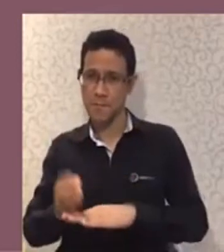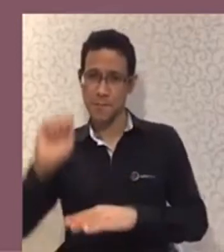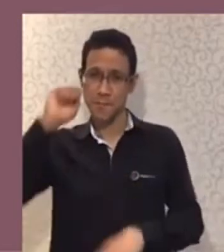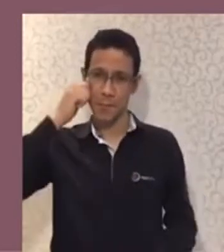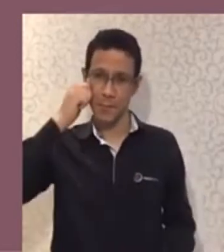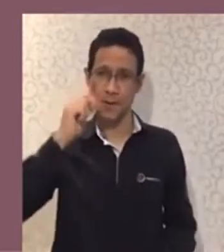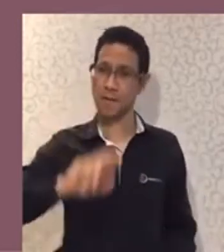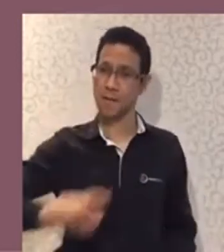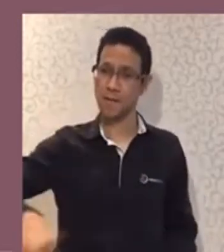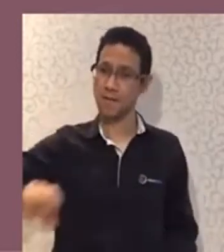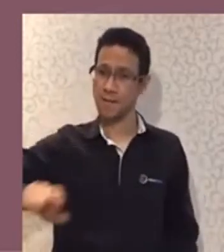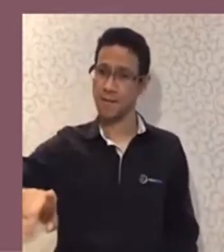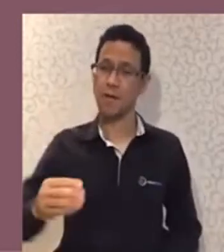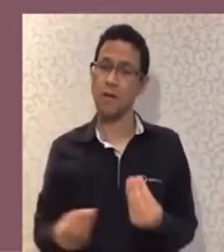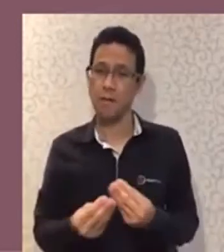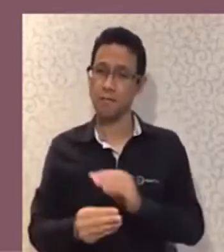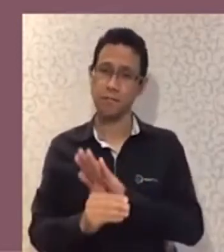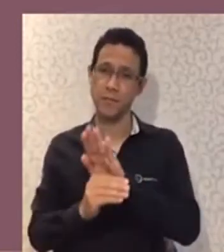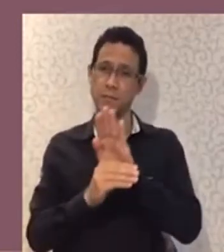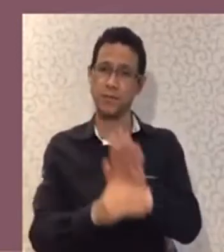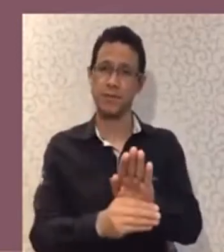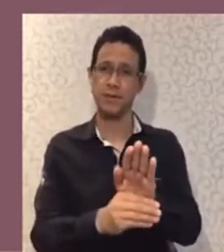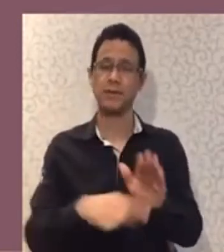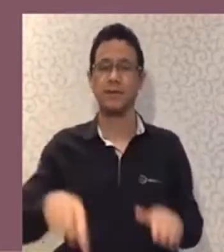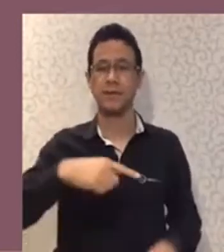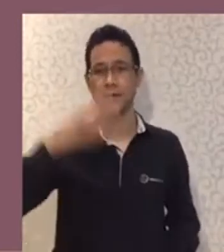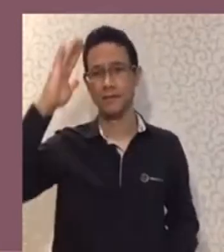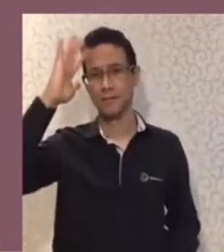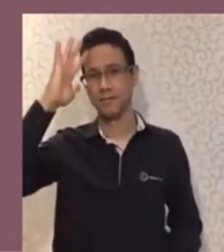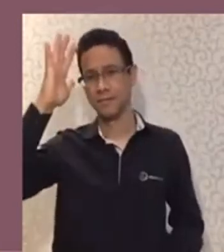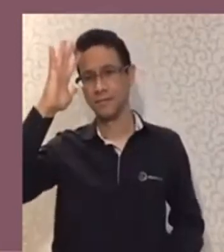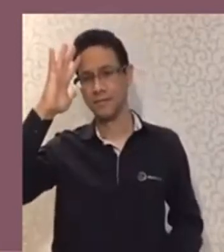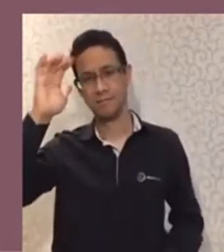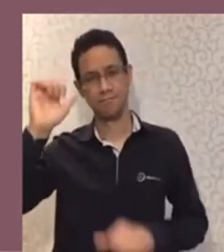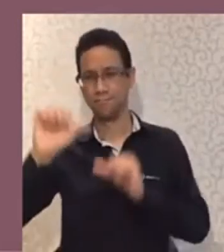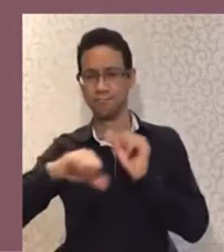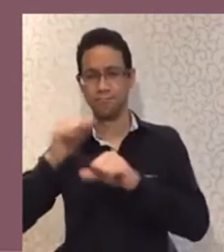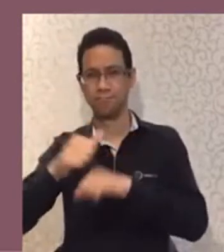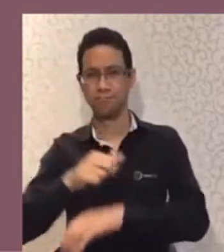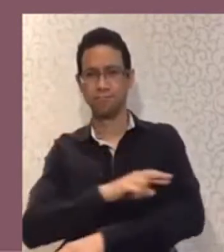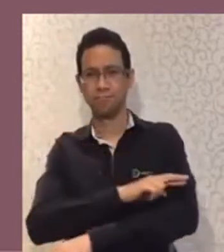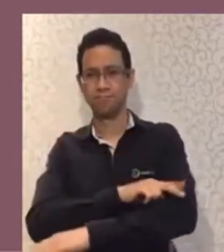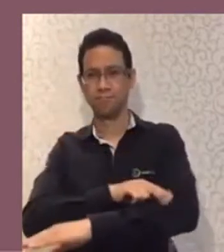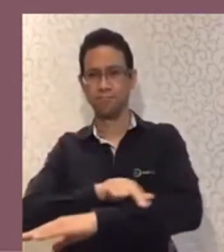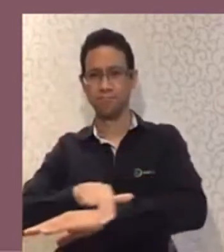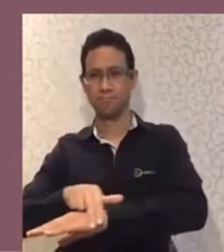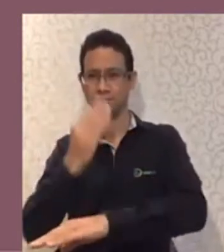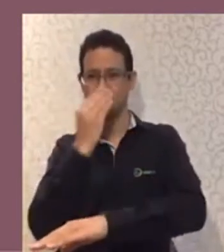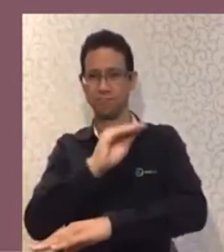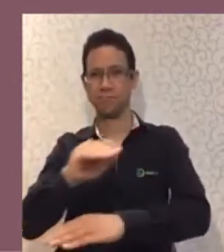como podem contribuir para um pensamento antirracista. Me fiz entender?